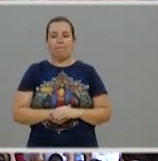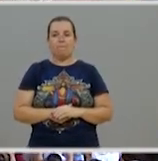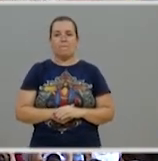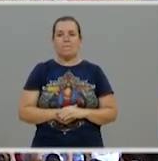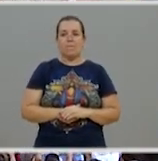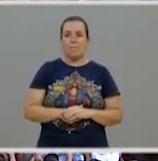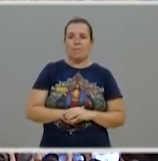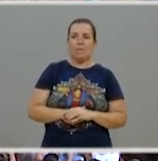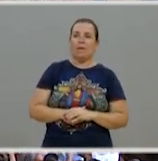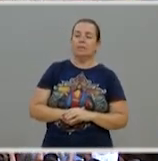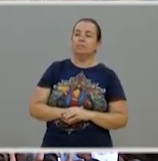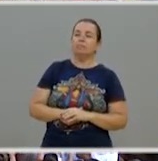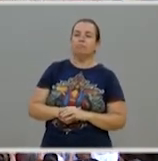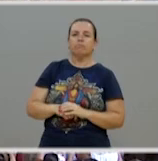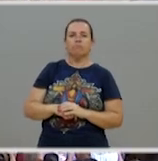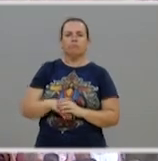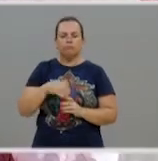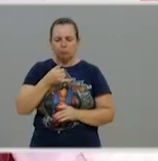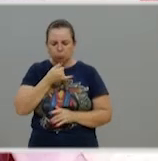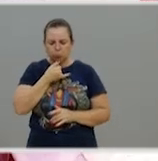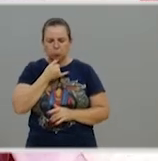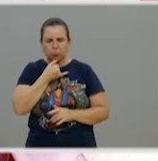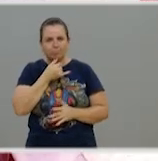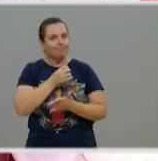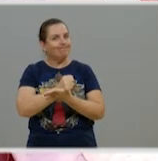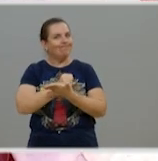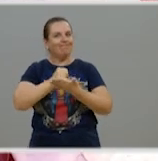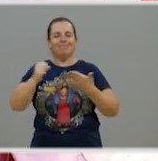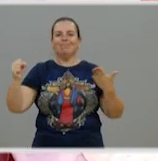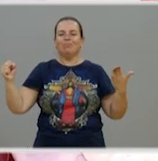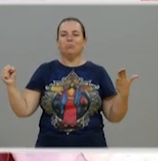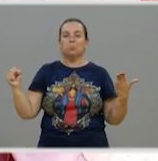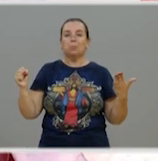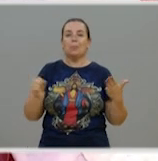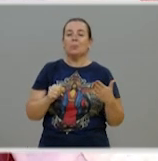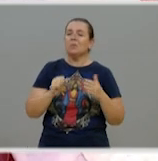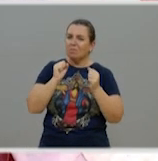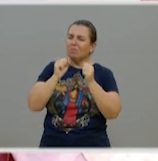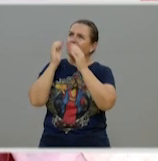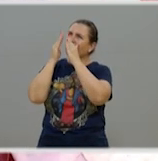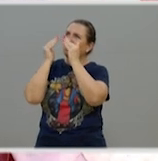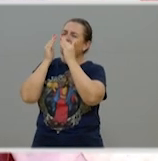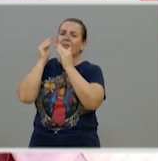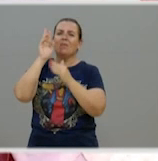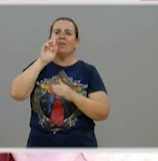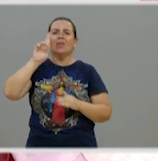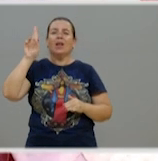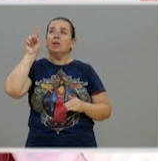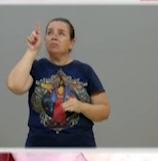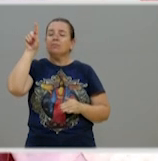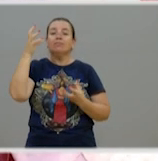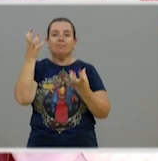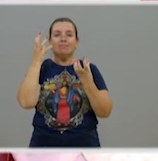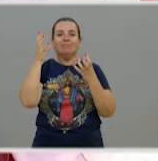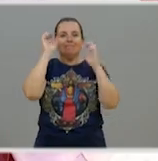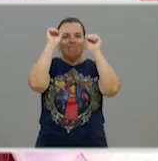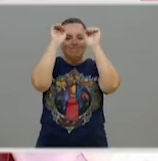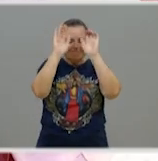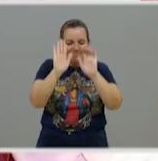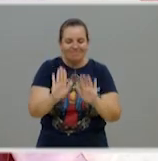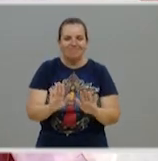Isso, a tristeza vai passar. Pode pedir ao Senhor. Ele está querendo te